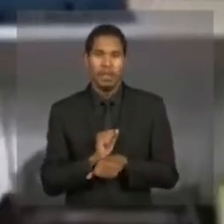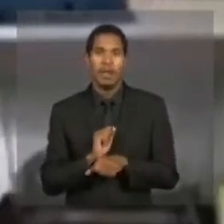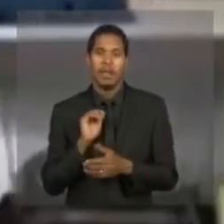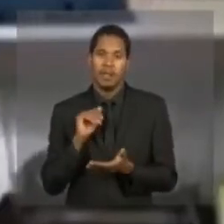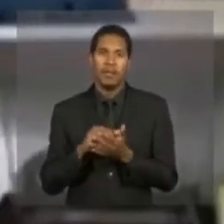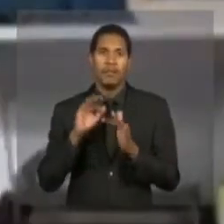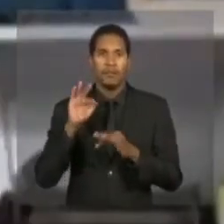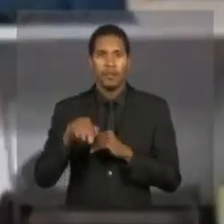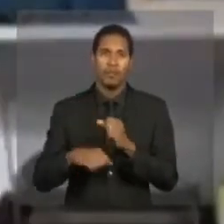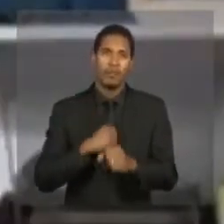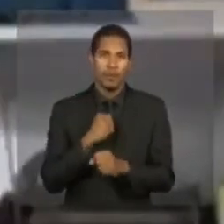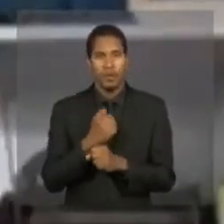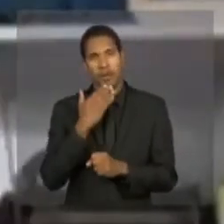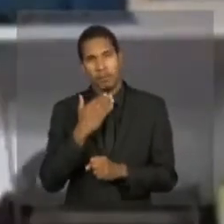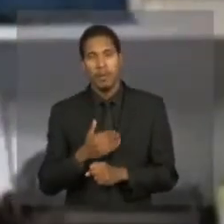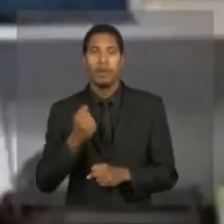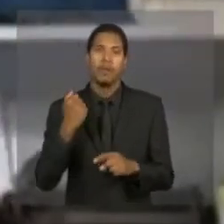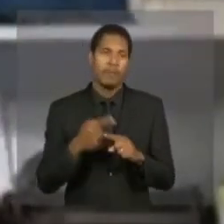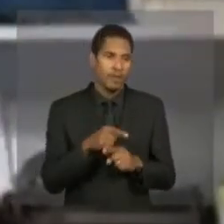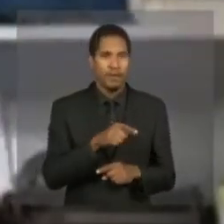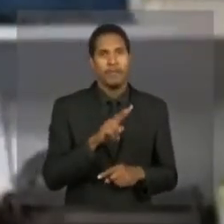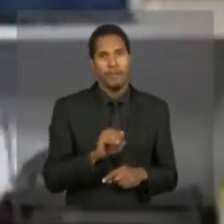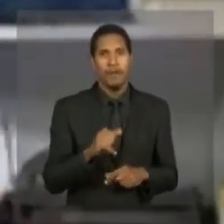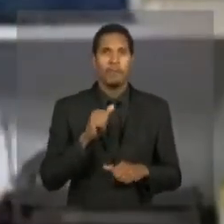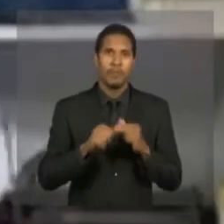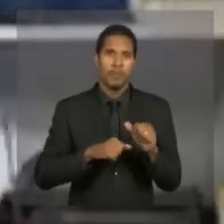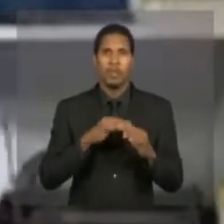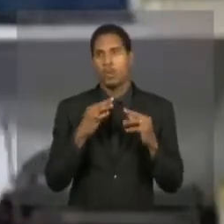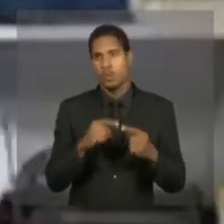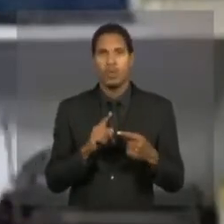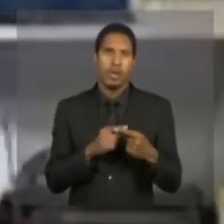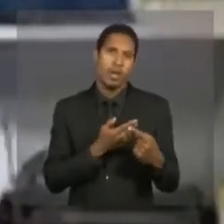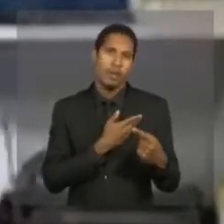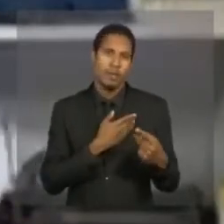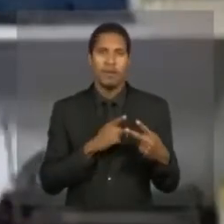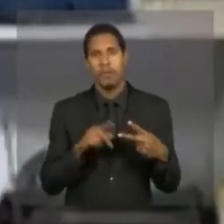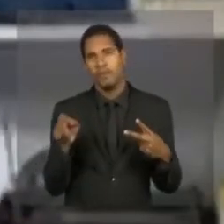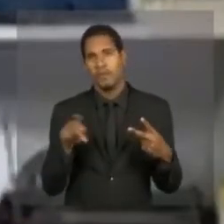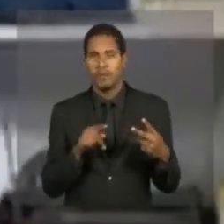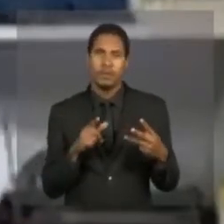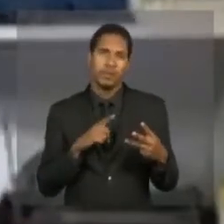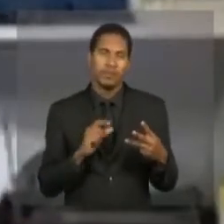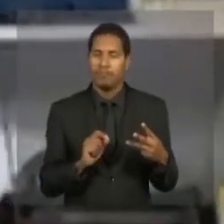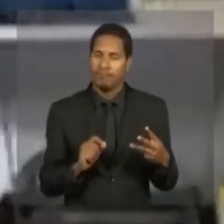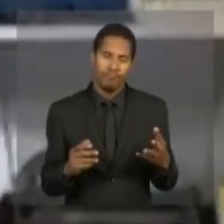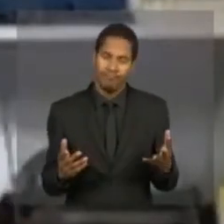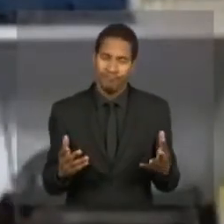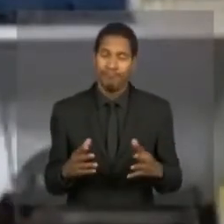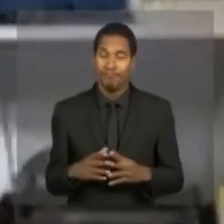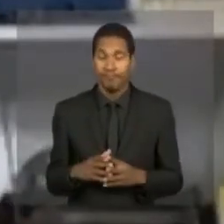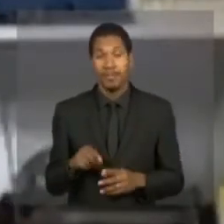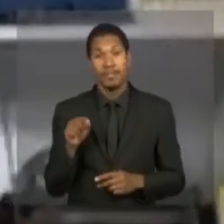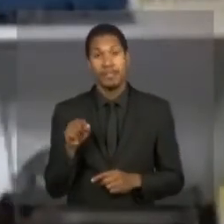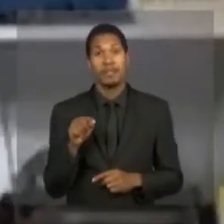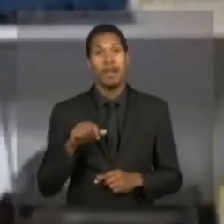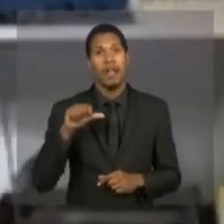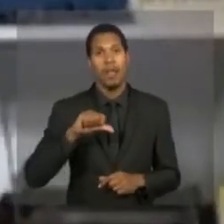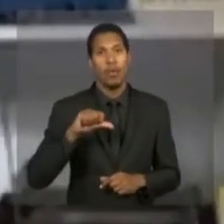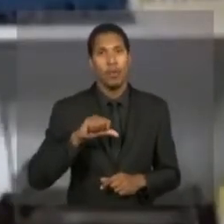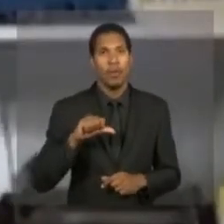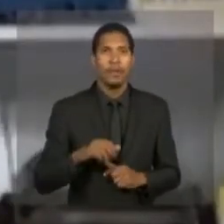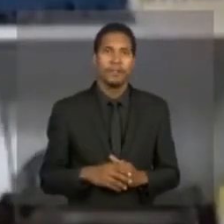letivo e não ter que mudar de professoras, de turma de coleguinhas no meio do ano, né, tendo aquele respiro do período de férias, já